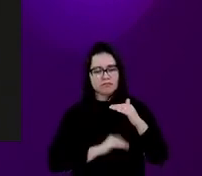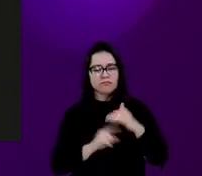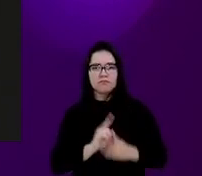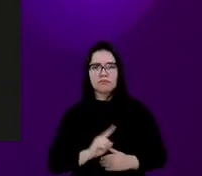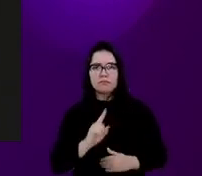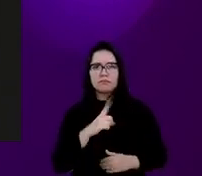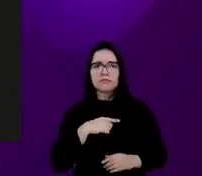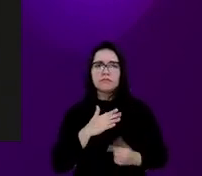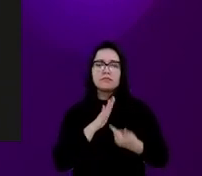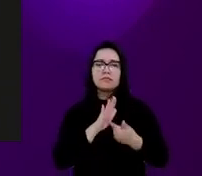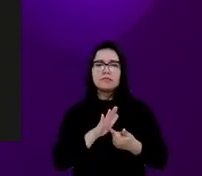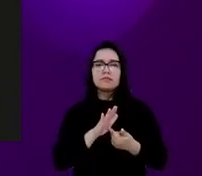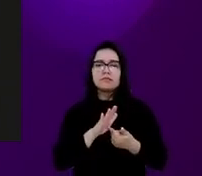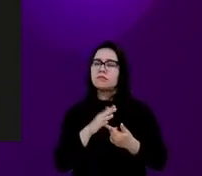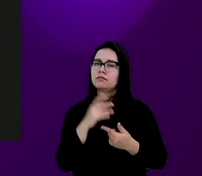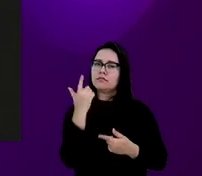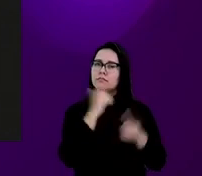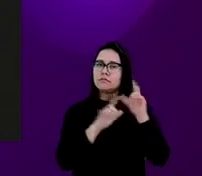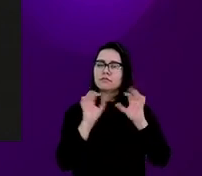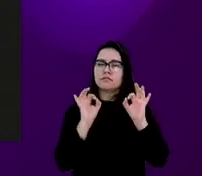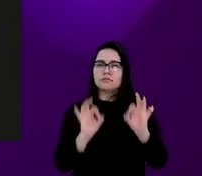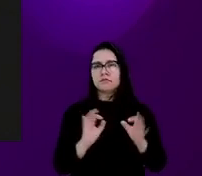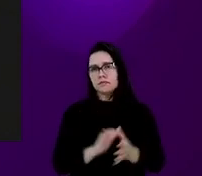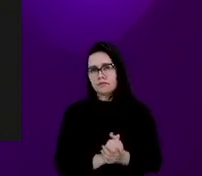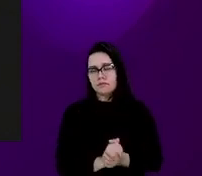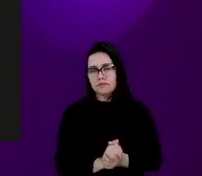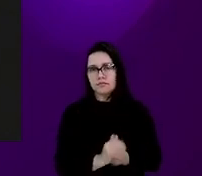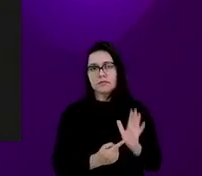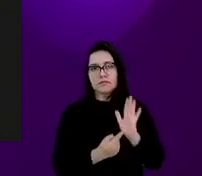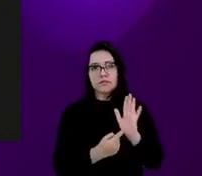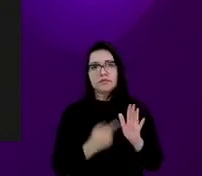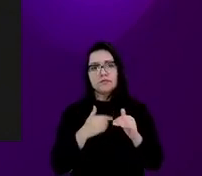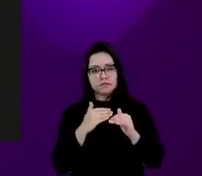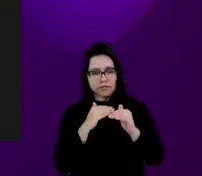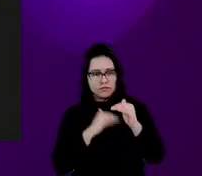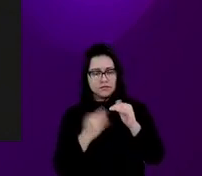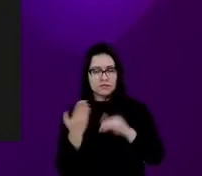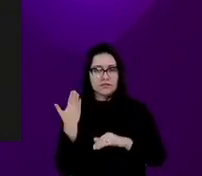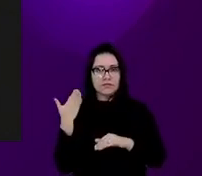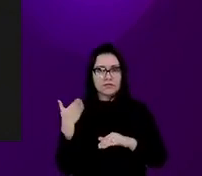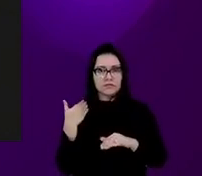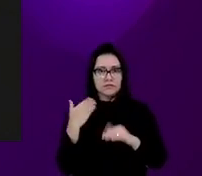demonstrando resultado, né? Eu acho que a gente precisa demonstrar, pelo menos, que isso não é inferior ao que se vinha fazendo.